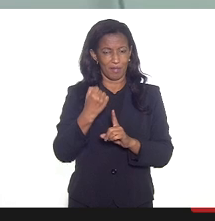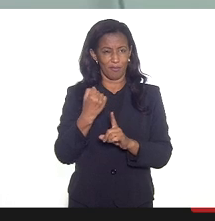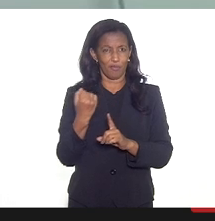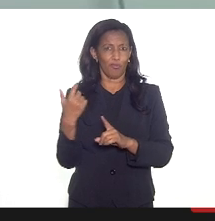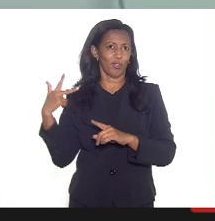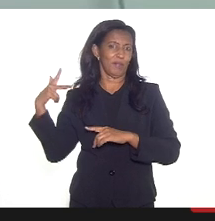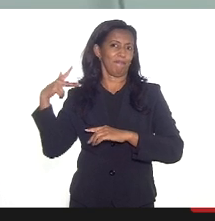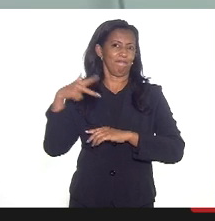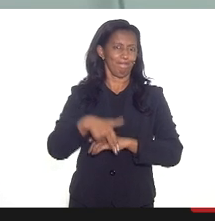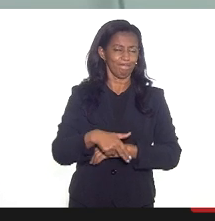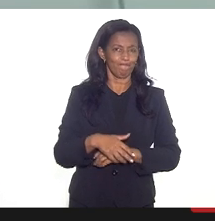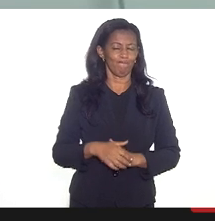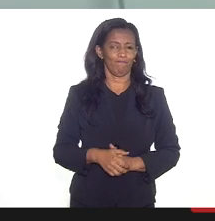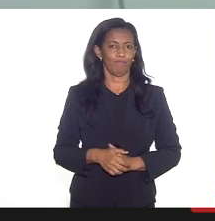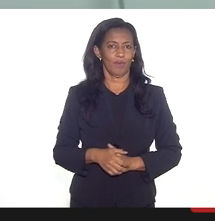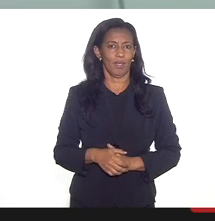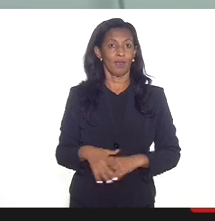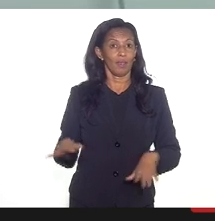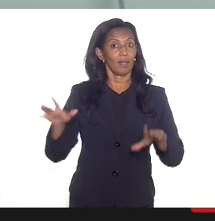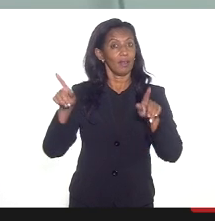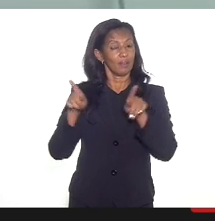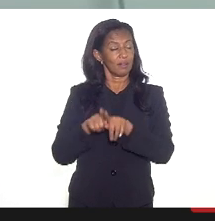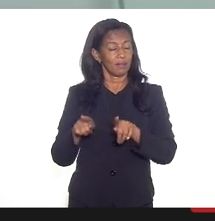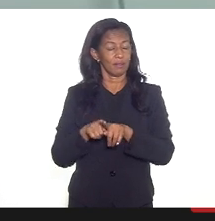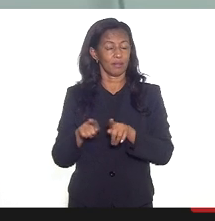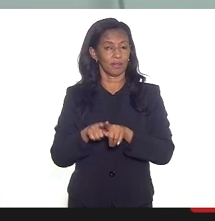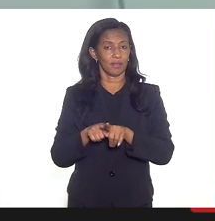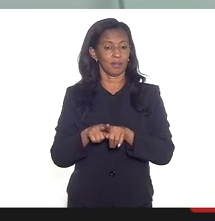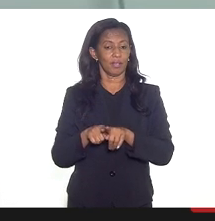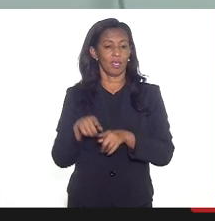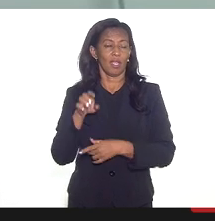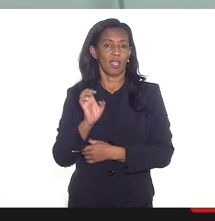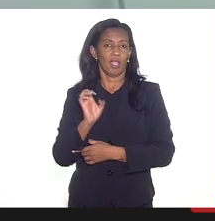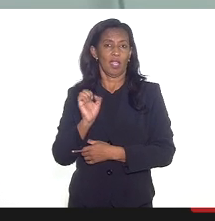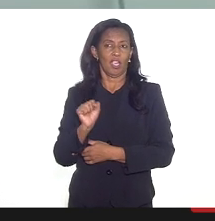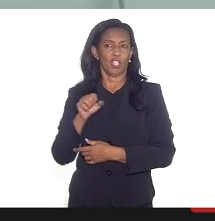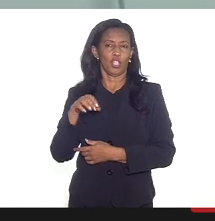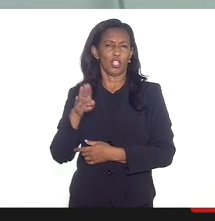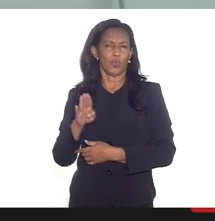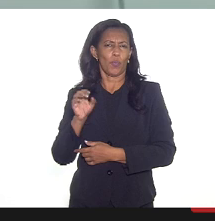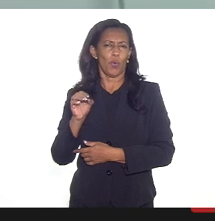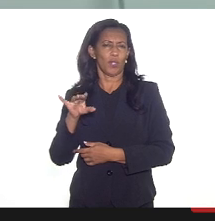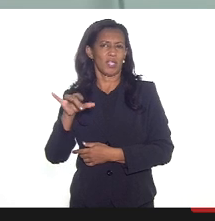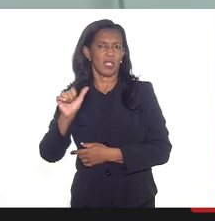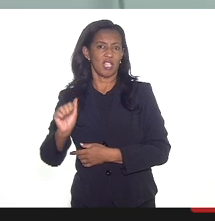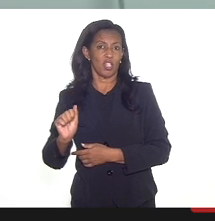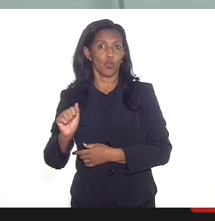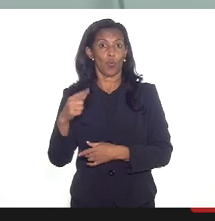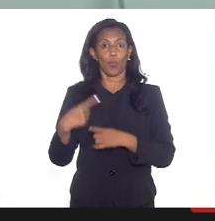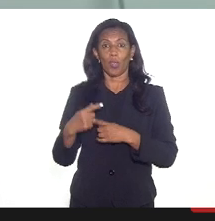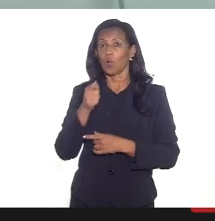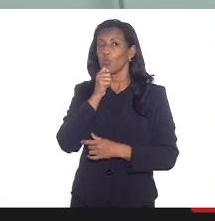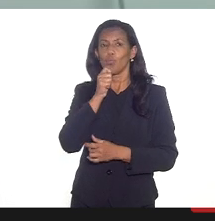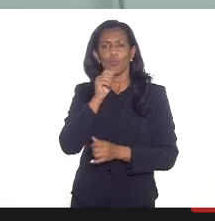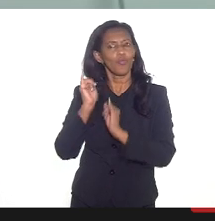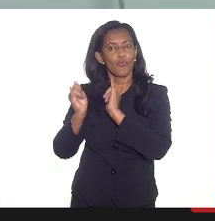interrompido. Muito menos com relação ao lesbocídio, justamente porque sequer temos dados.